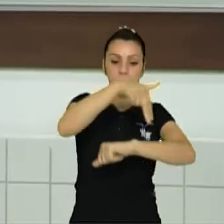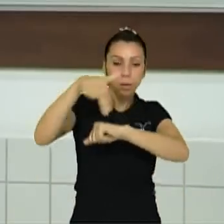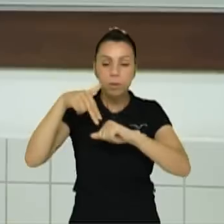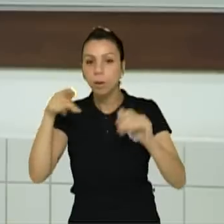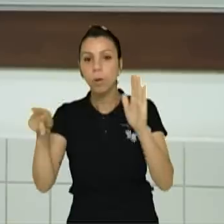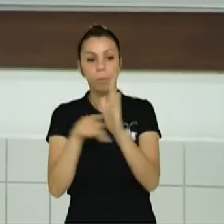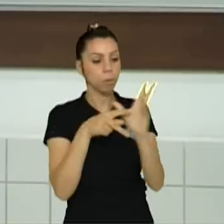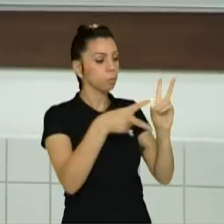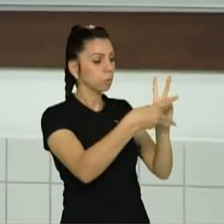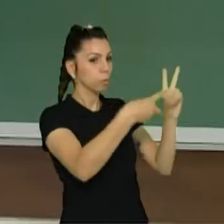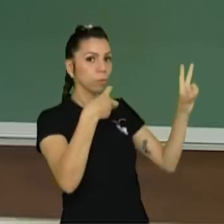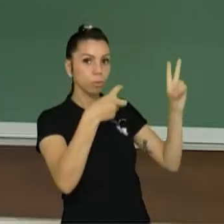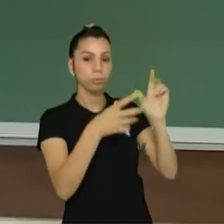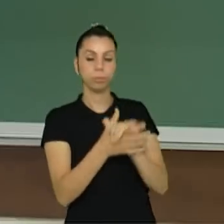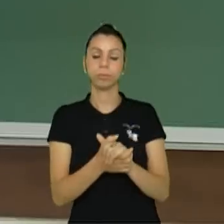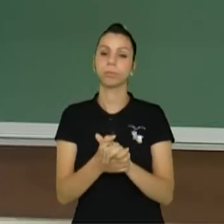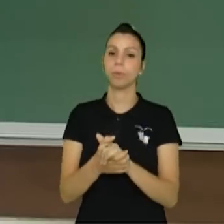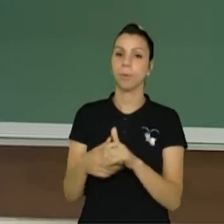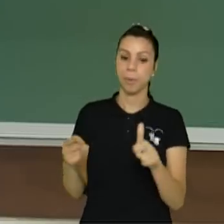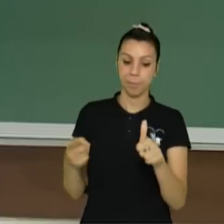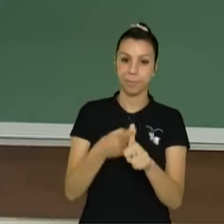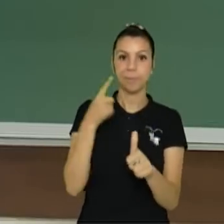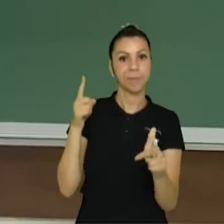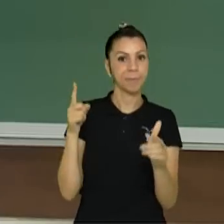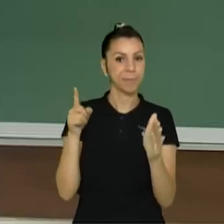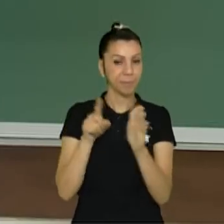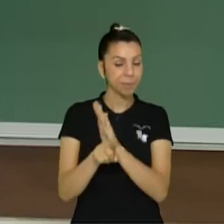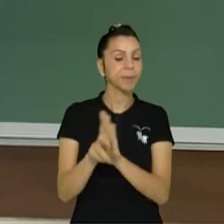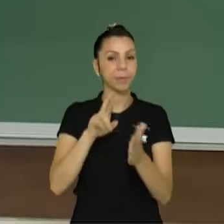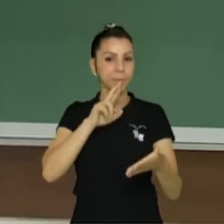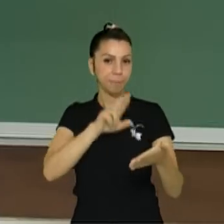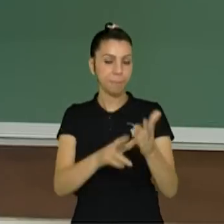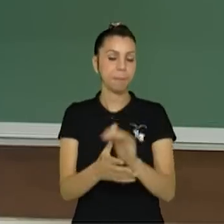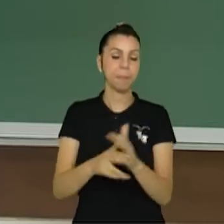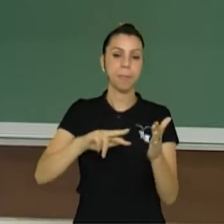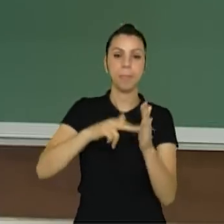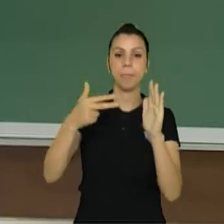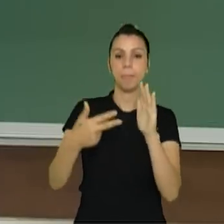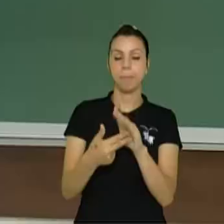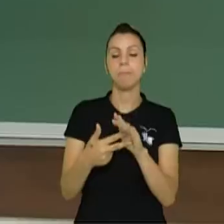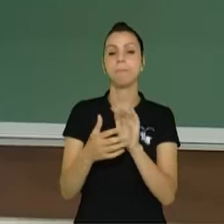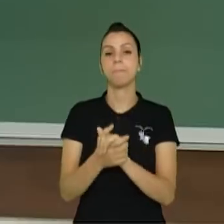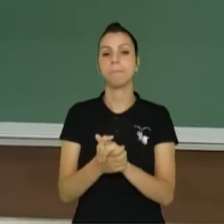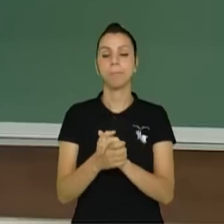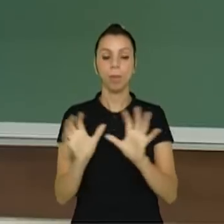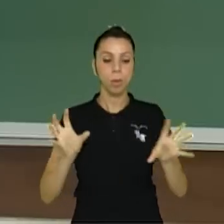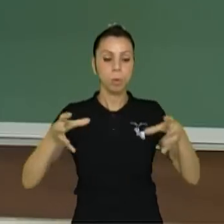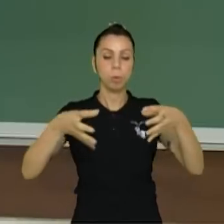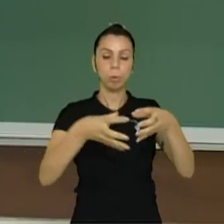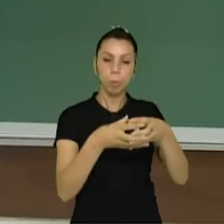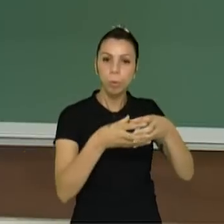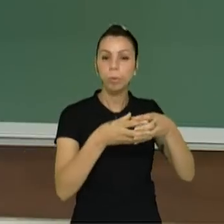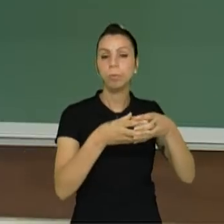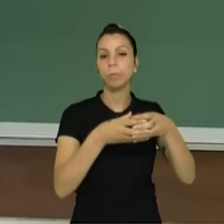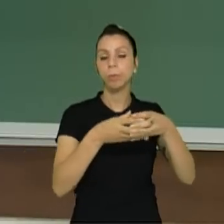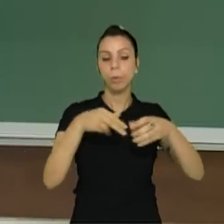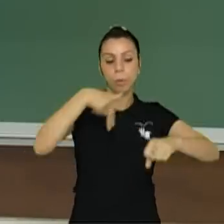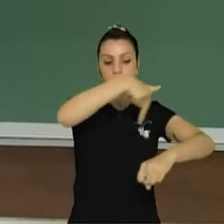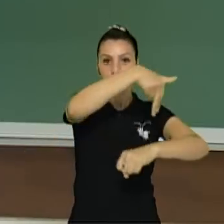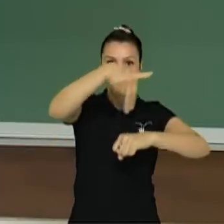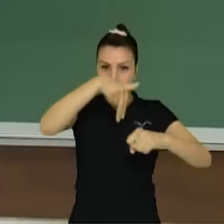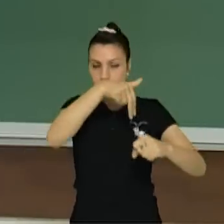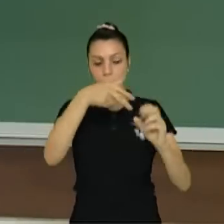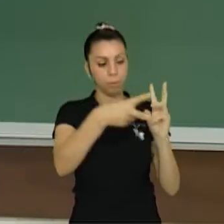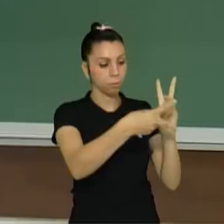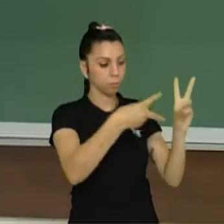Índio. Opa, estamos respondendo a primeira pergunta, né? FUNAI significa Fundação Nacional do Índio. Esse órgão,